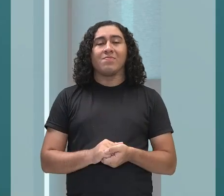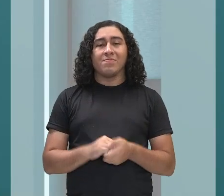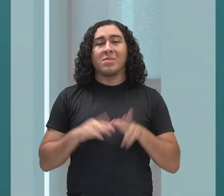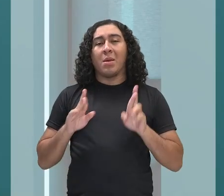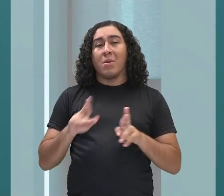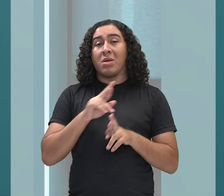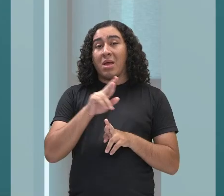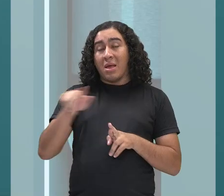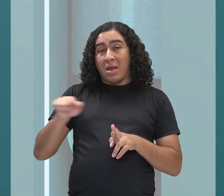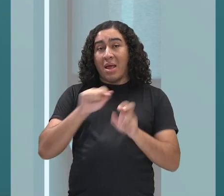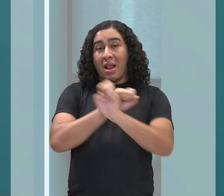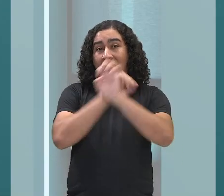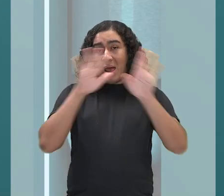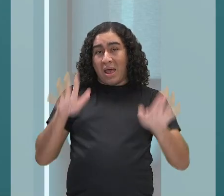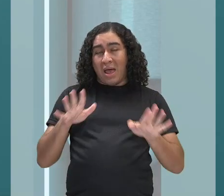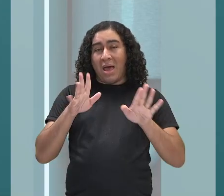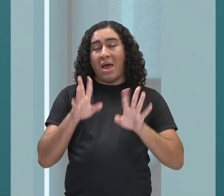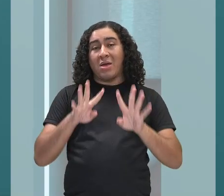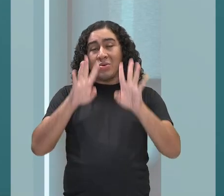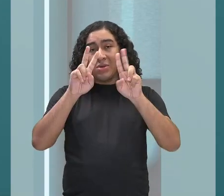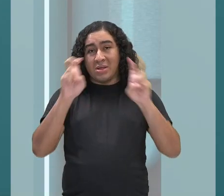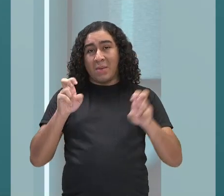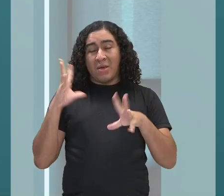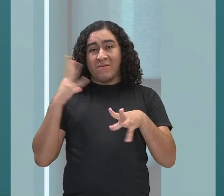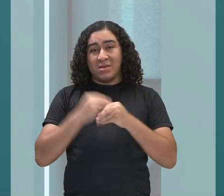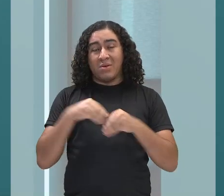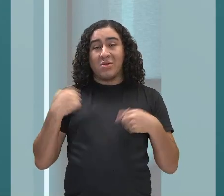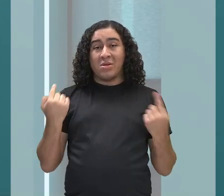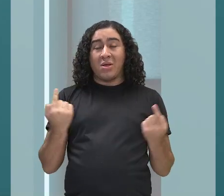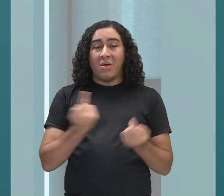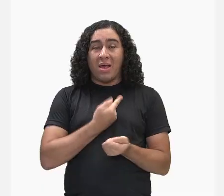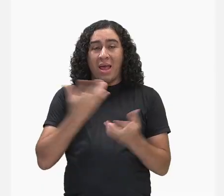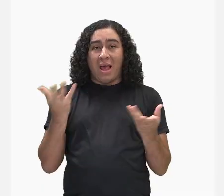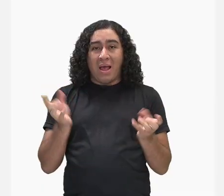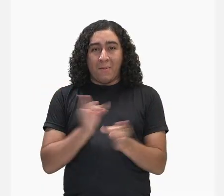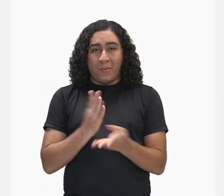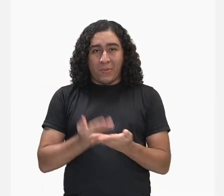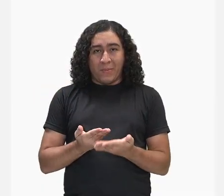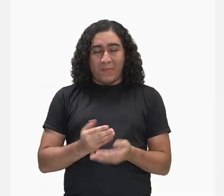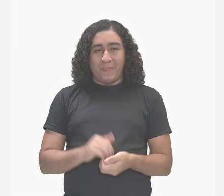Eu espero que tenha ficado bastante claro aí essa revisão e a gente vai encerrando por aqui.